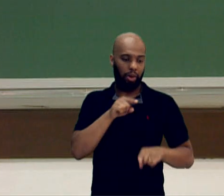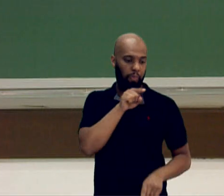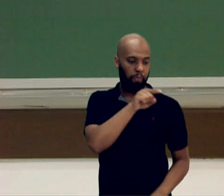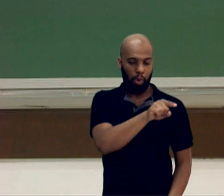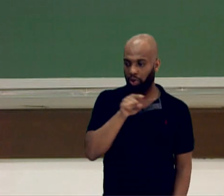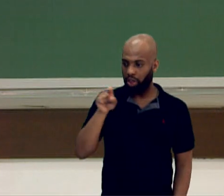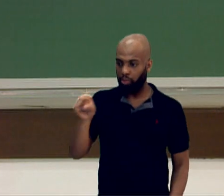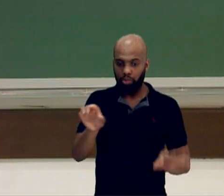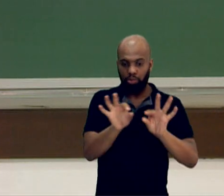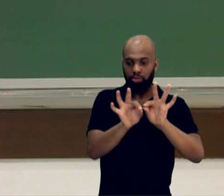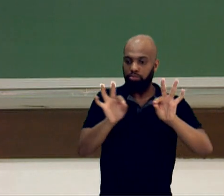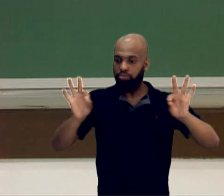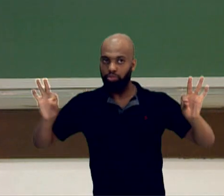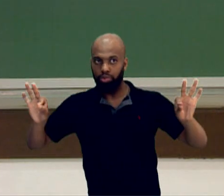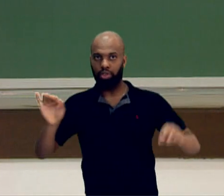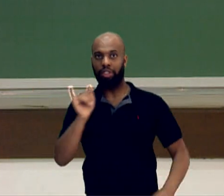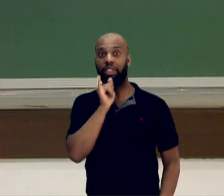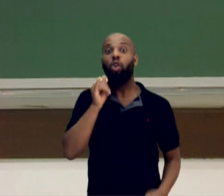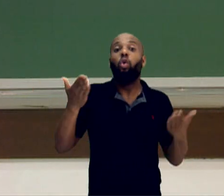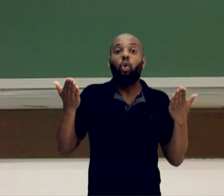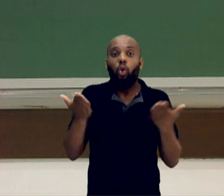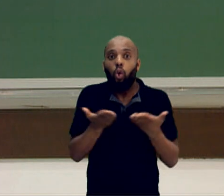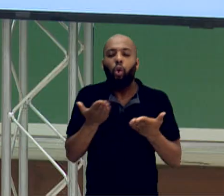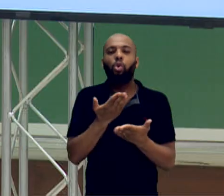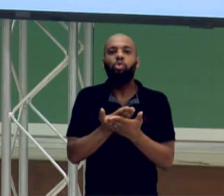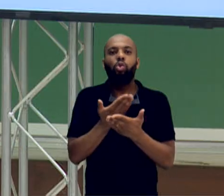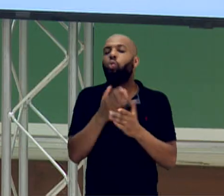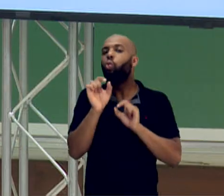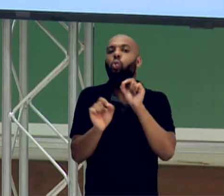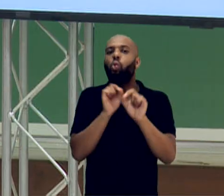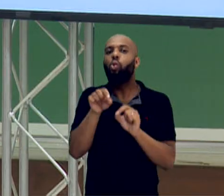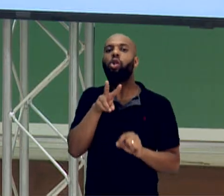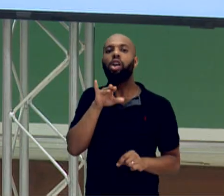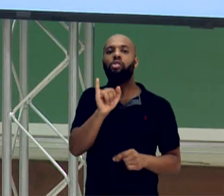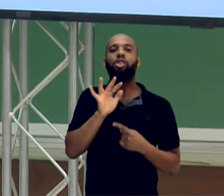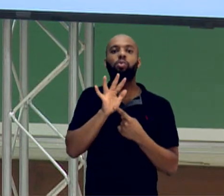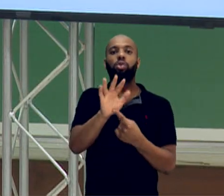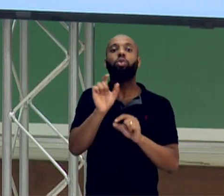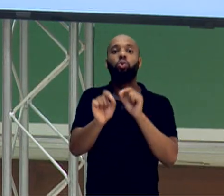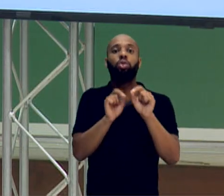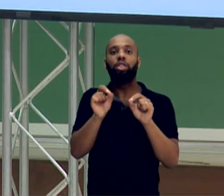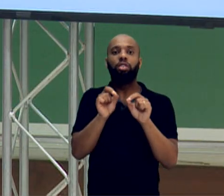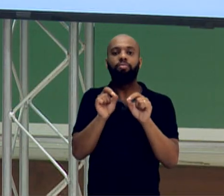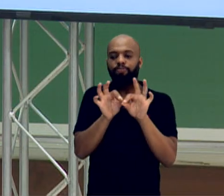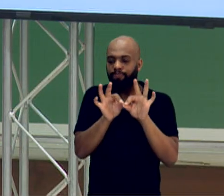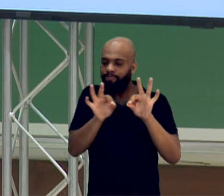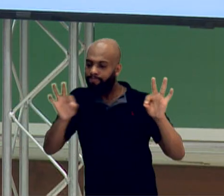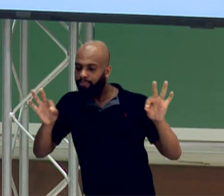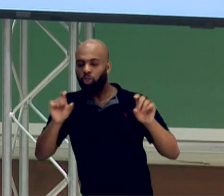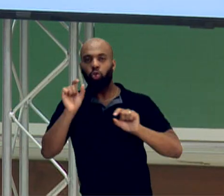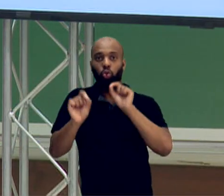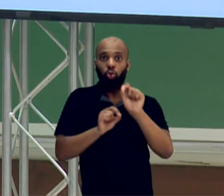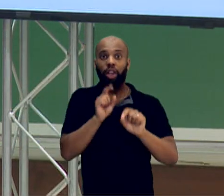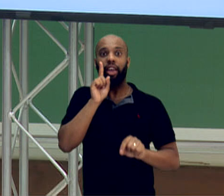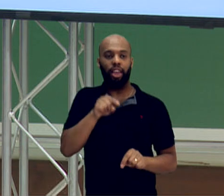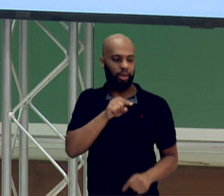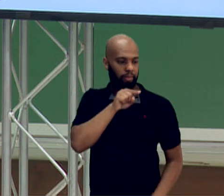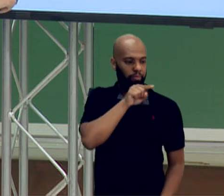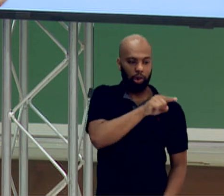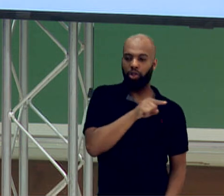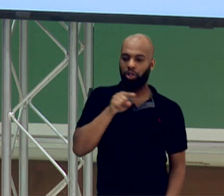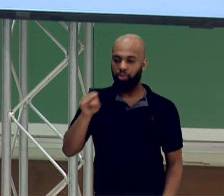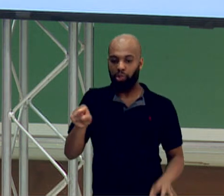de comprimento? Eu tenho réguas, né? Onde essas réguas aqui, elas não são para medidas de comprimento.